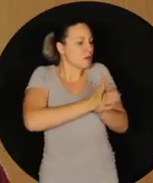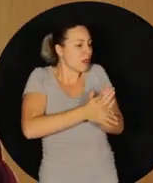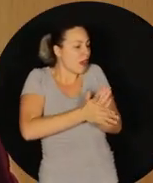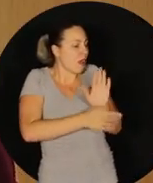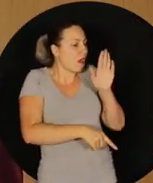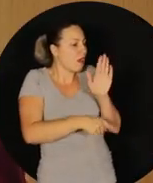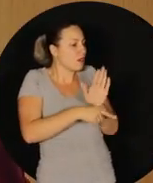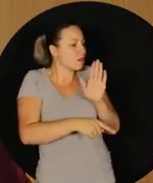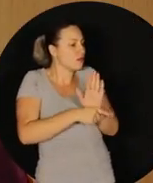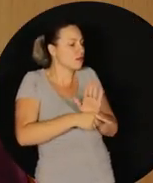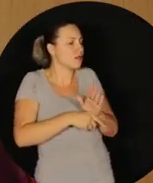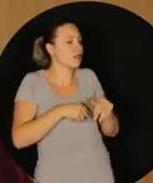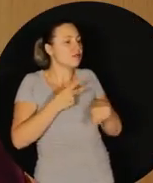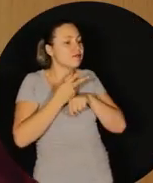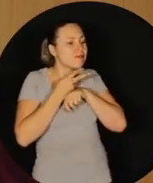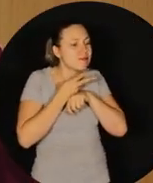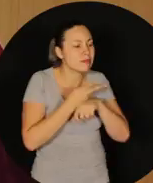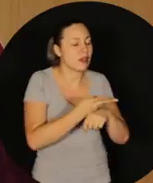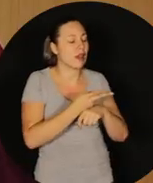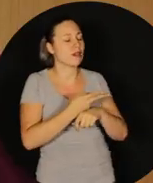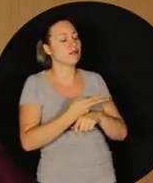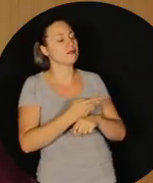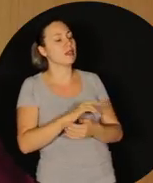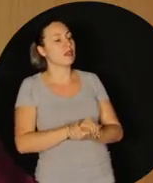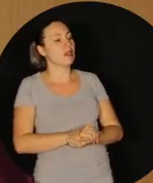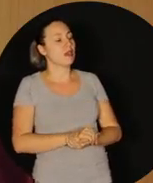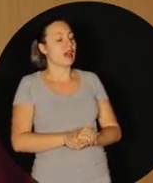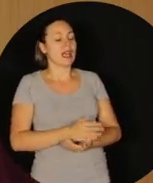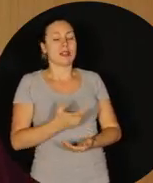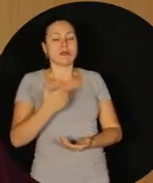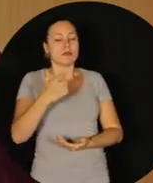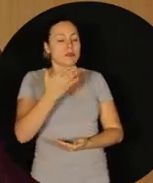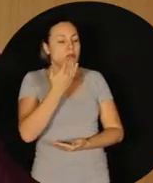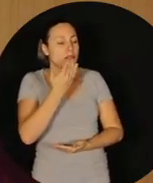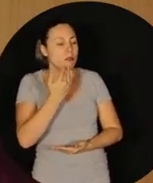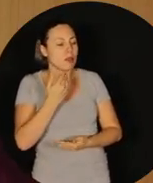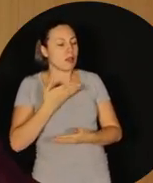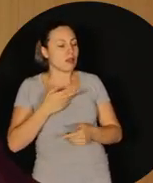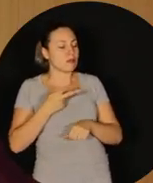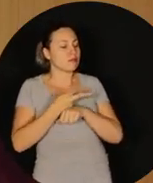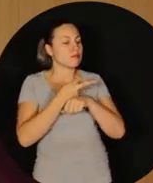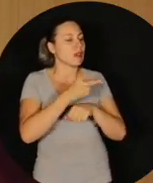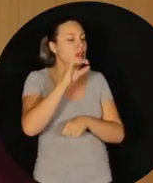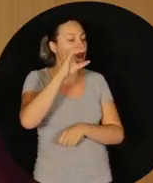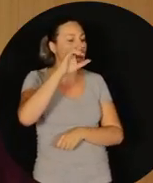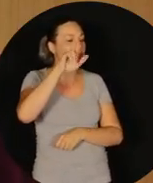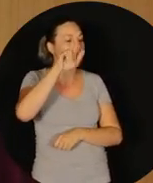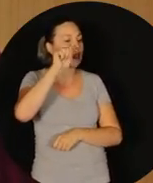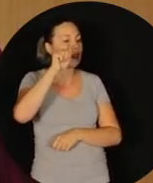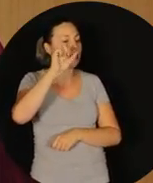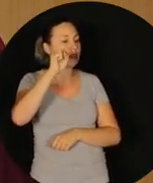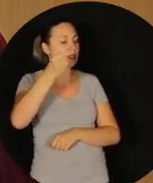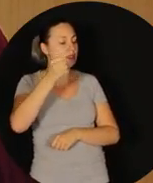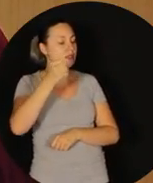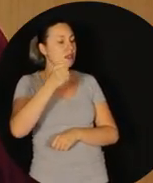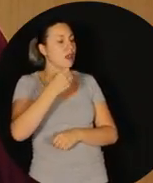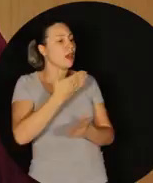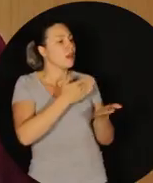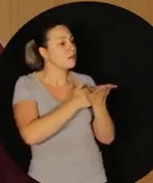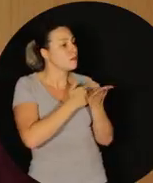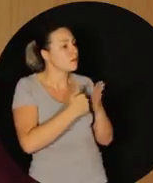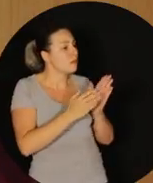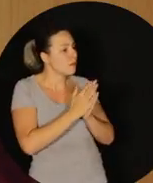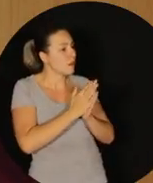vezes eu procurava ajuda nos piores momentos da minha vida. Não ensinaria assim, meus filhos terem nada em casa, eu ia no classe procurar ajuda. Geralmente elas